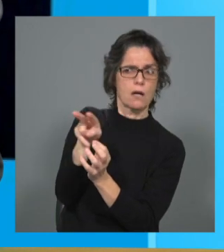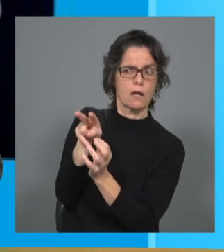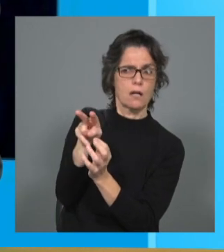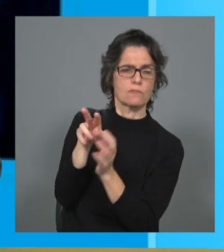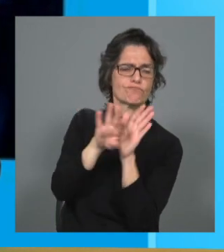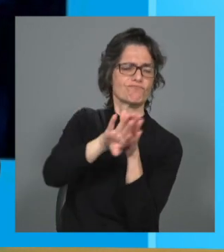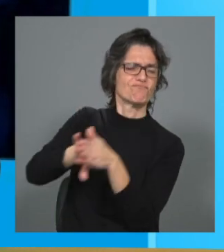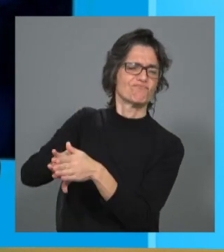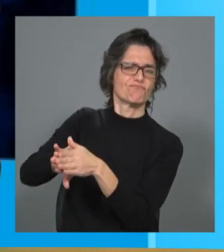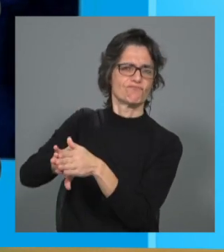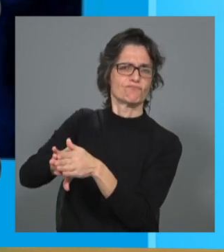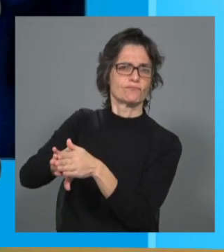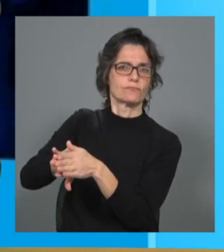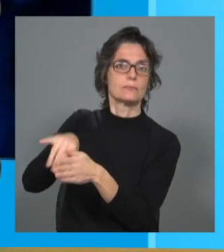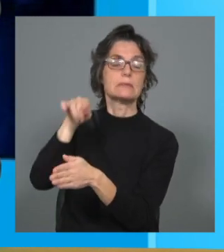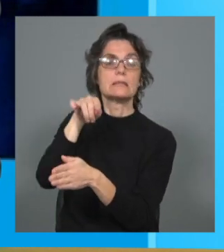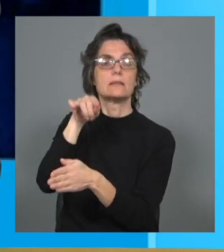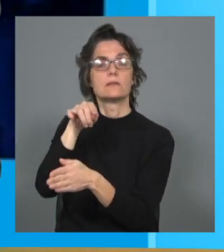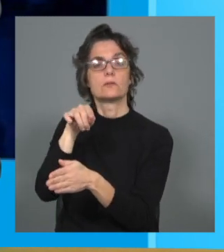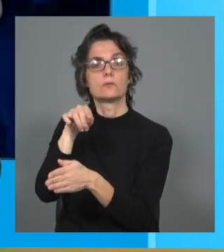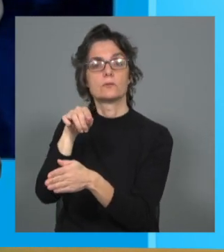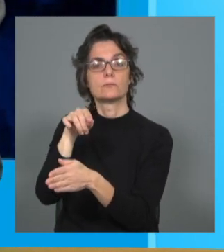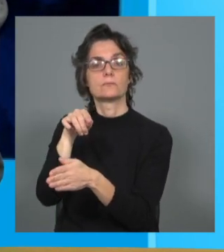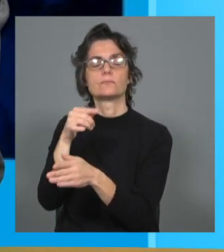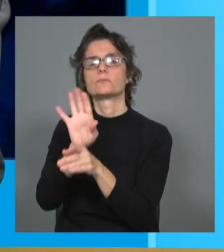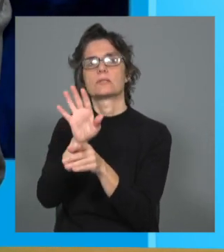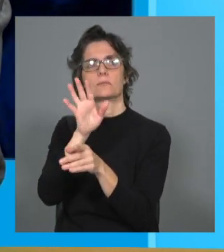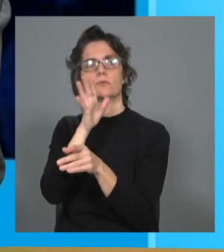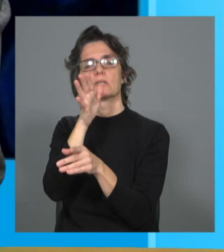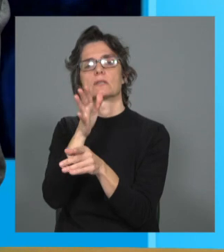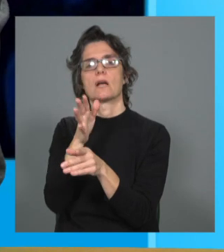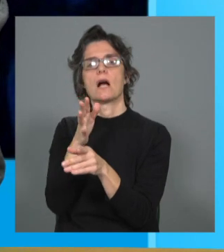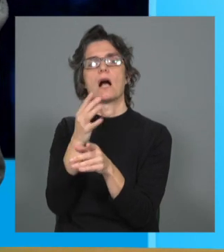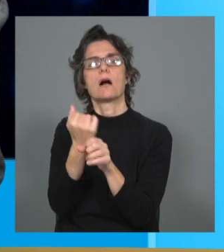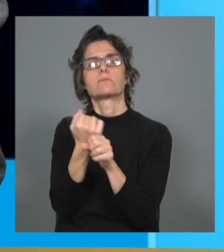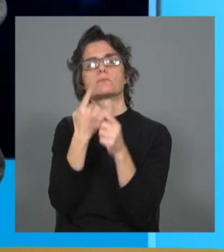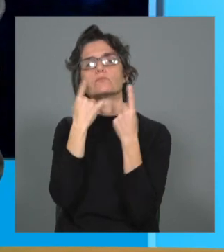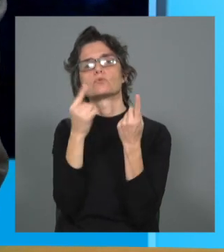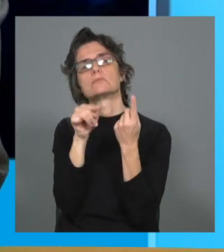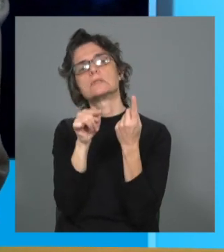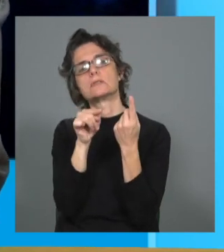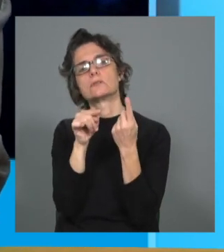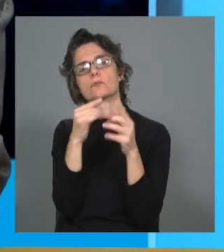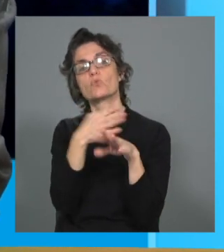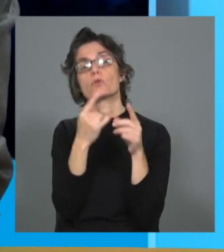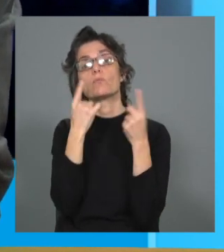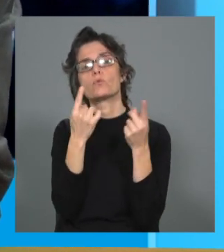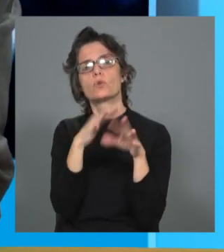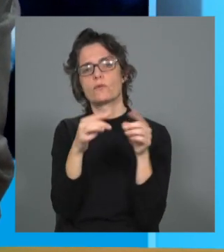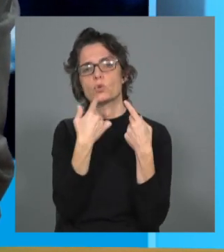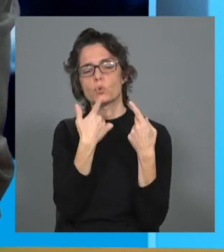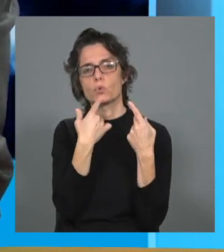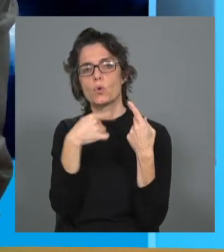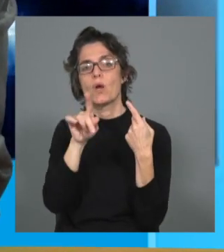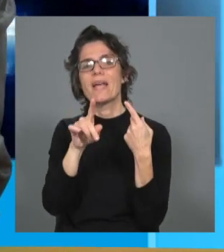uma questão ideológica, aquela ideia de que é o setor público é que faz tudo, E não há em Portugal uma lógica de